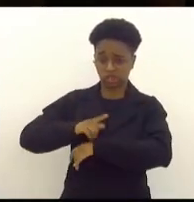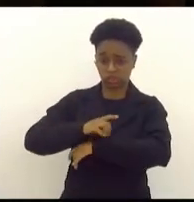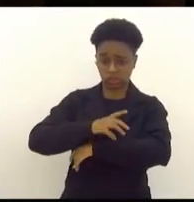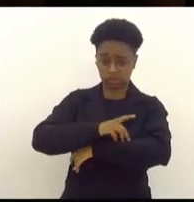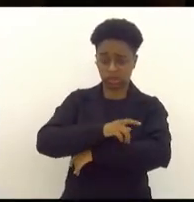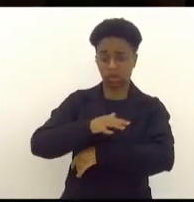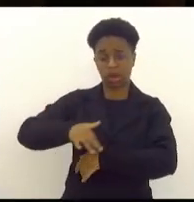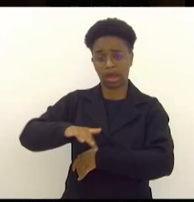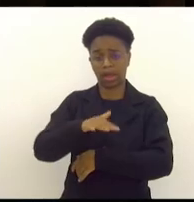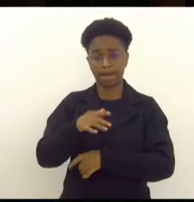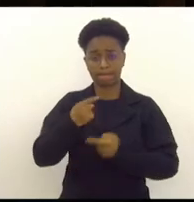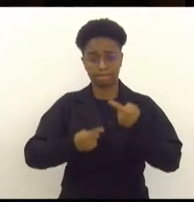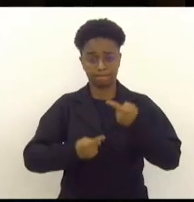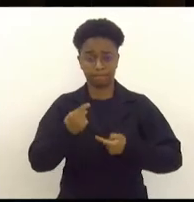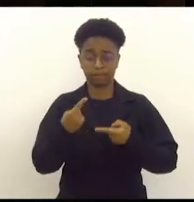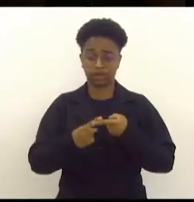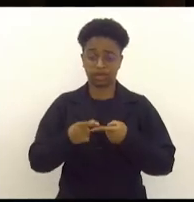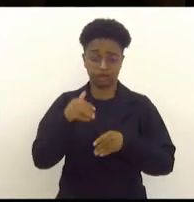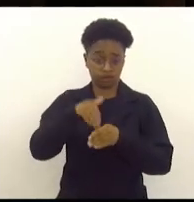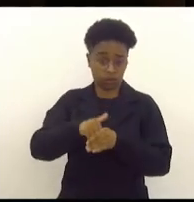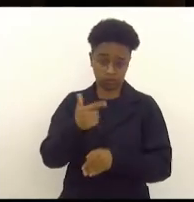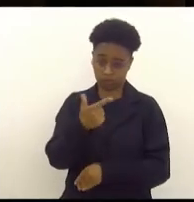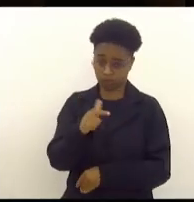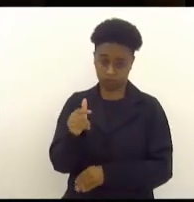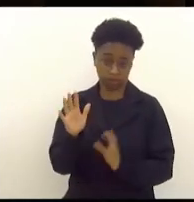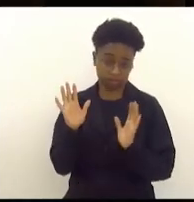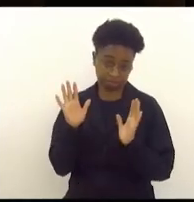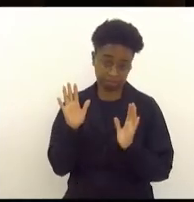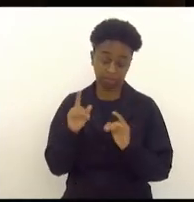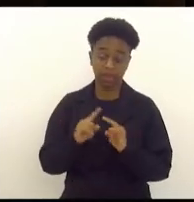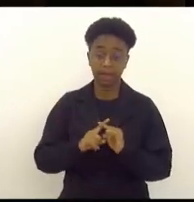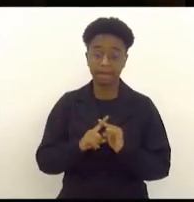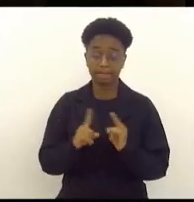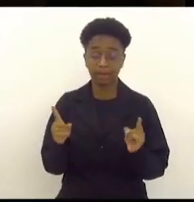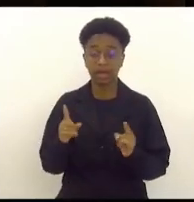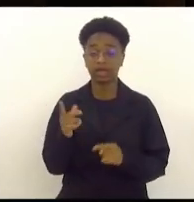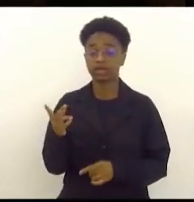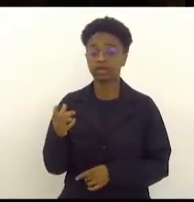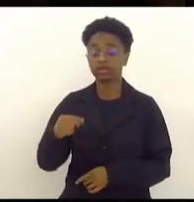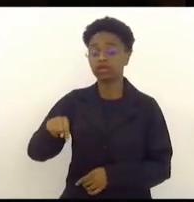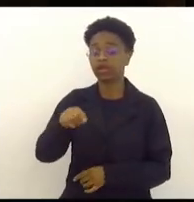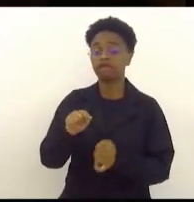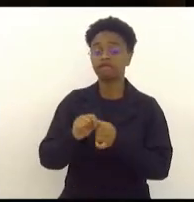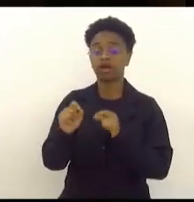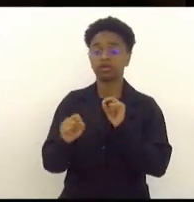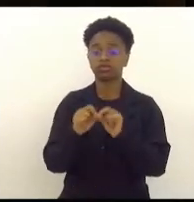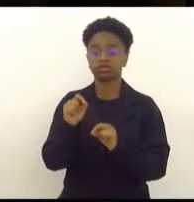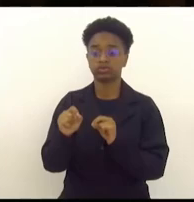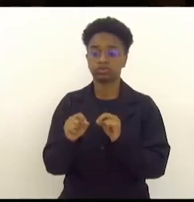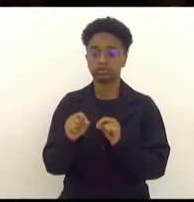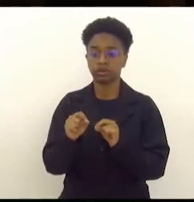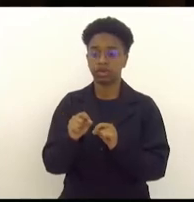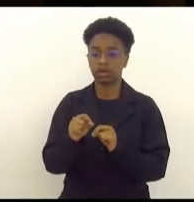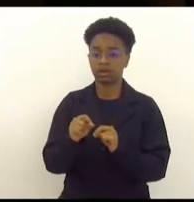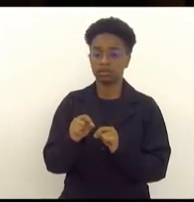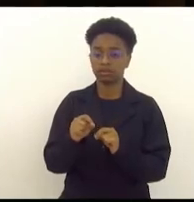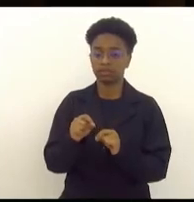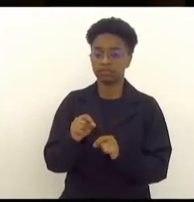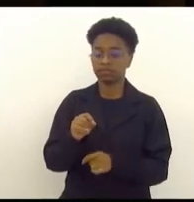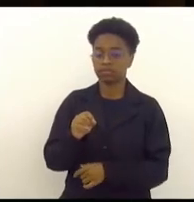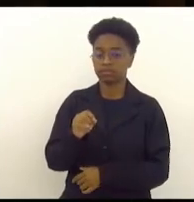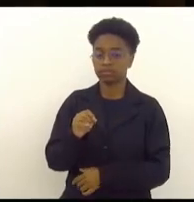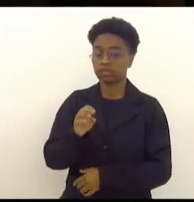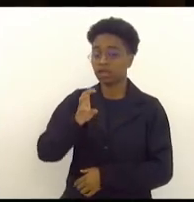política porque voto não tem então o que que eles fazem eles vão lá e fazem uma acusas do que você